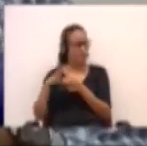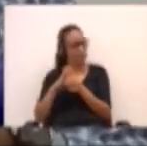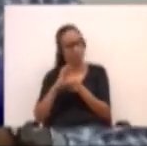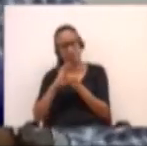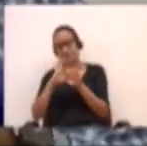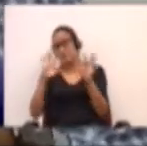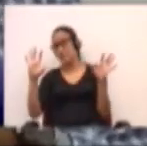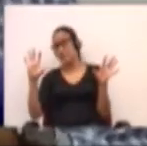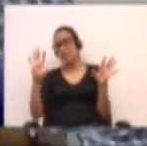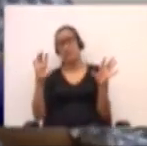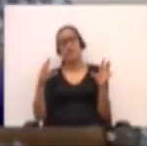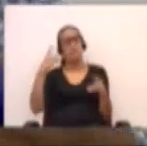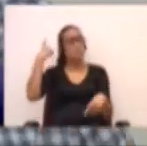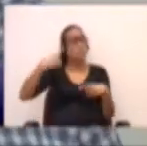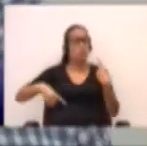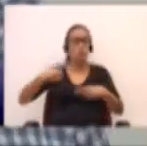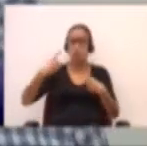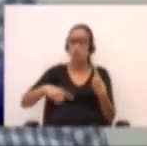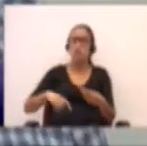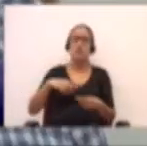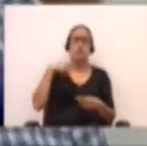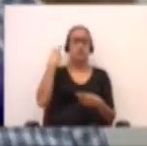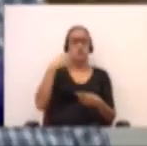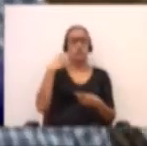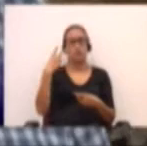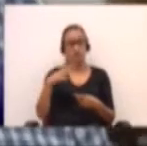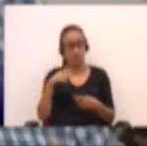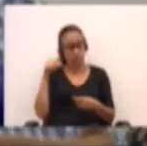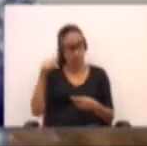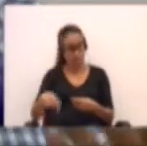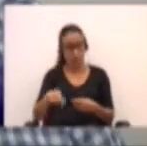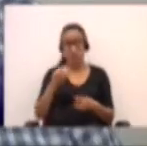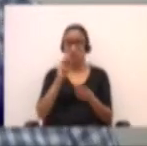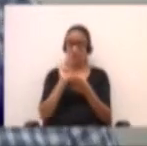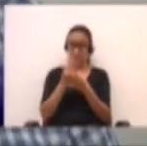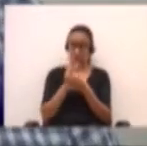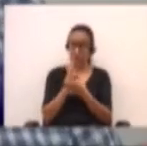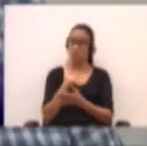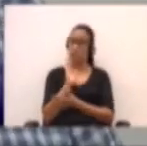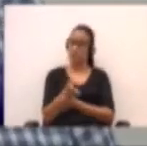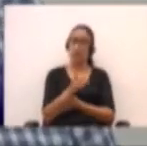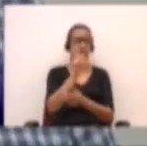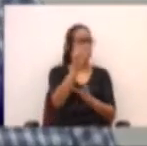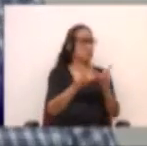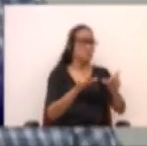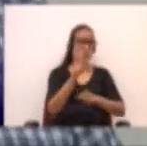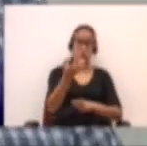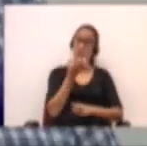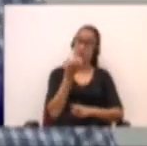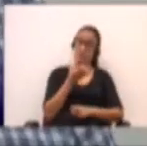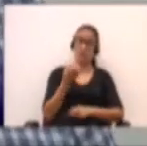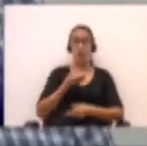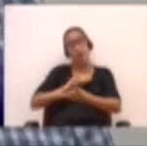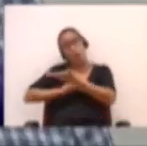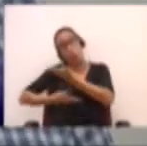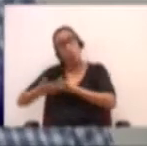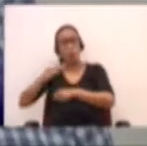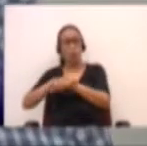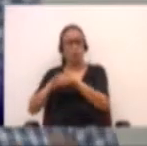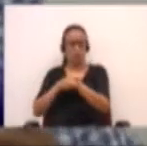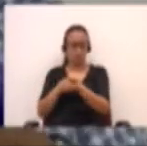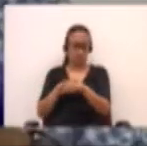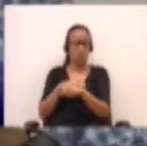senão não tinha sentido ter uma comissão de saúde ou qualquer outra comissão, de qualquer tema, para que a gente viesse